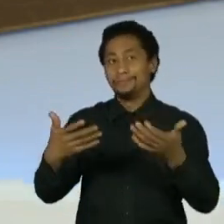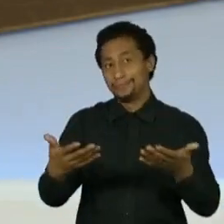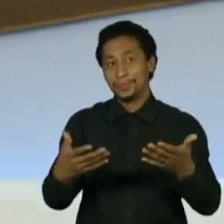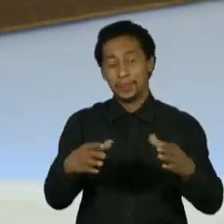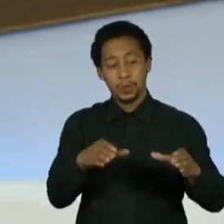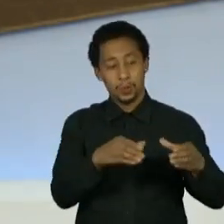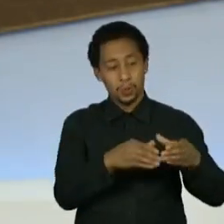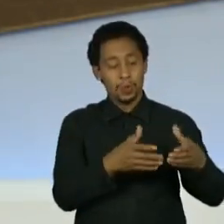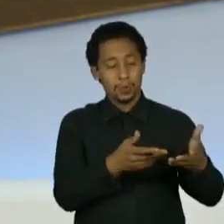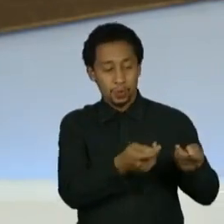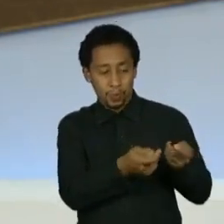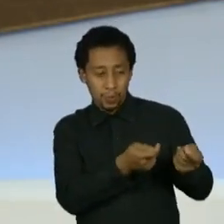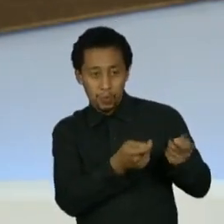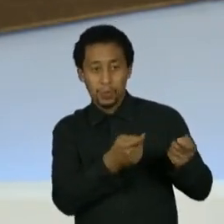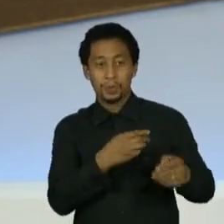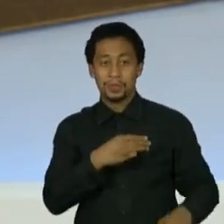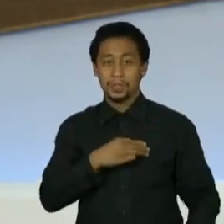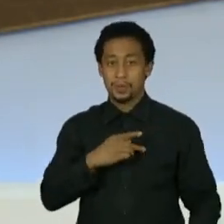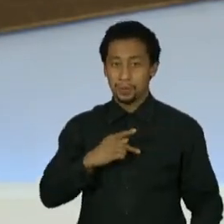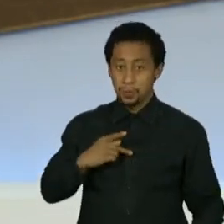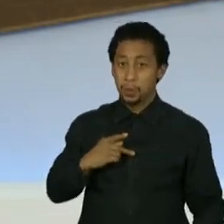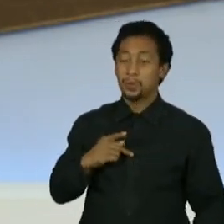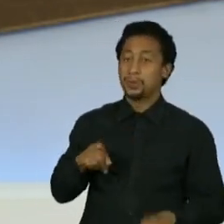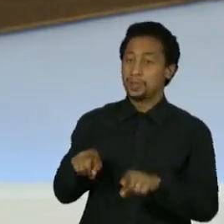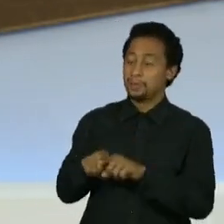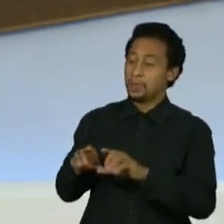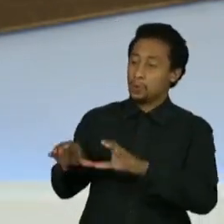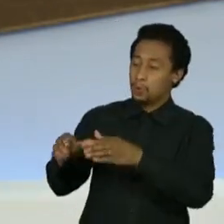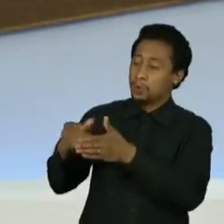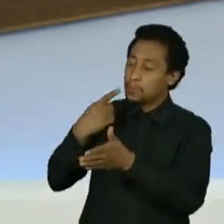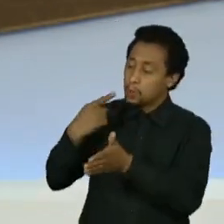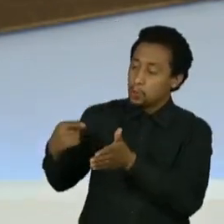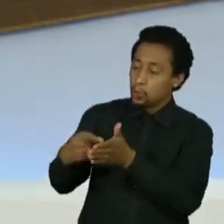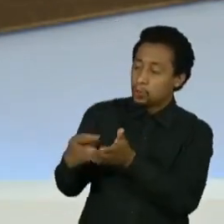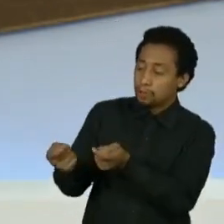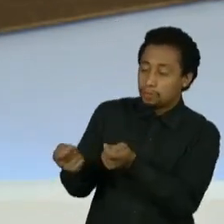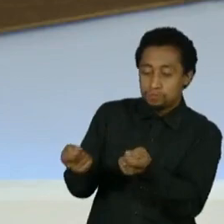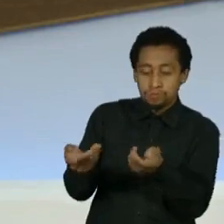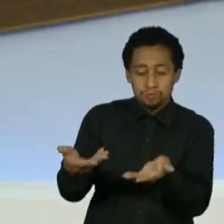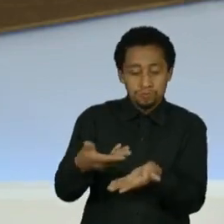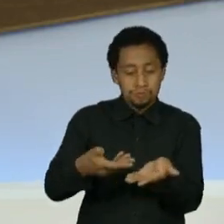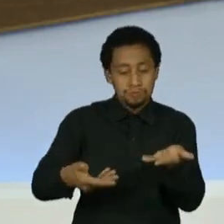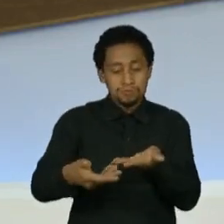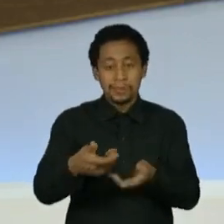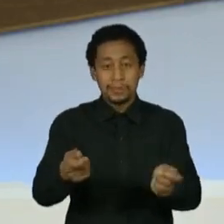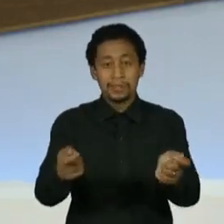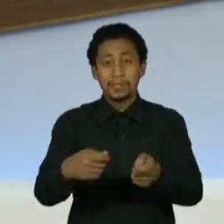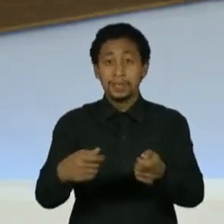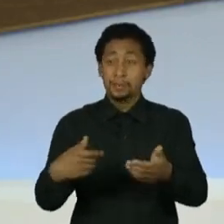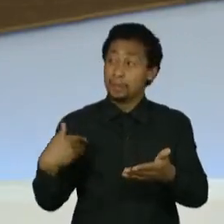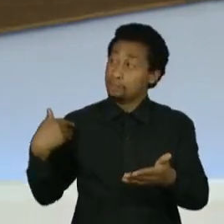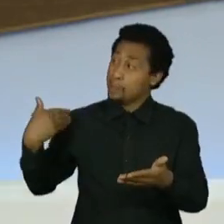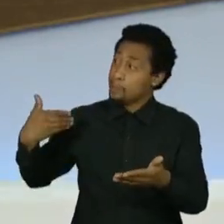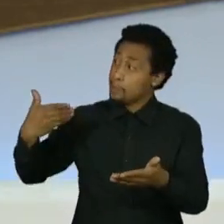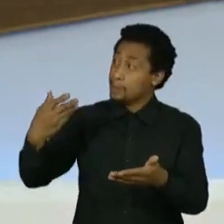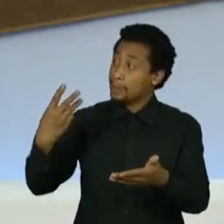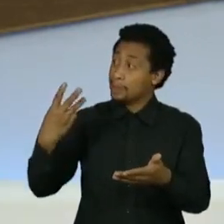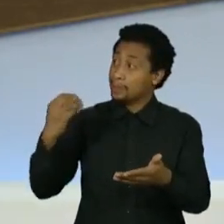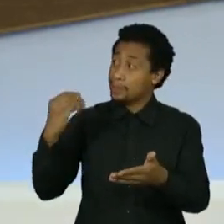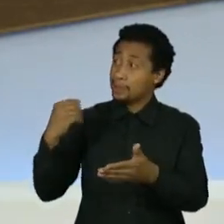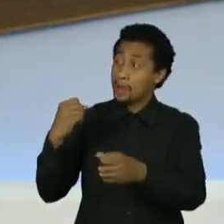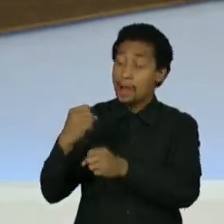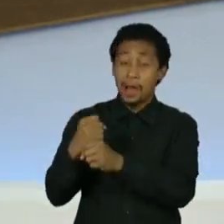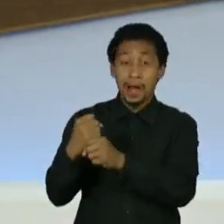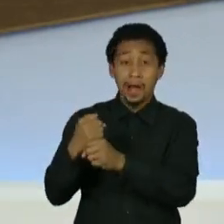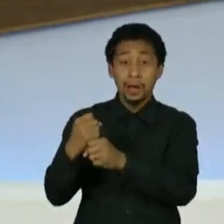corregedoria, a ouvidoria, o Ministério Público controlando as polícias. E a gente vê hoje, esses mais de 30 anos depois, justamente um